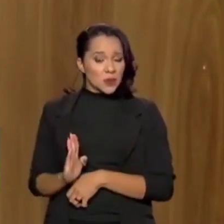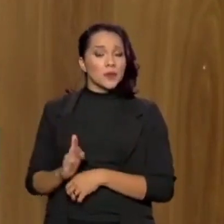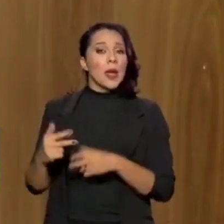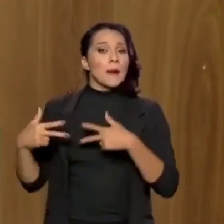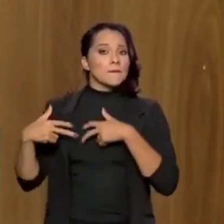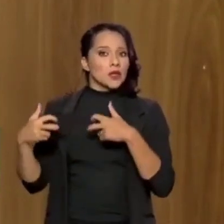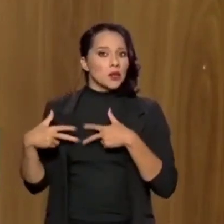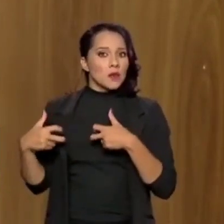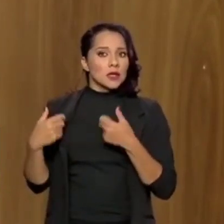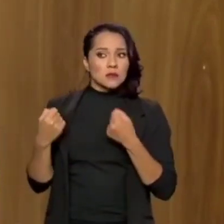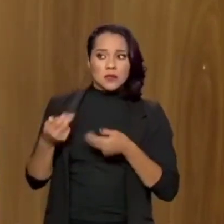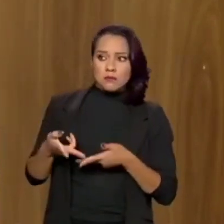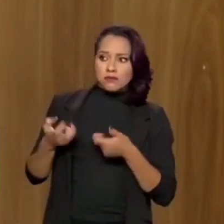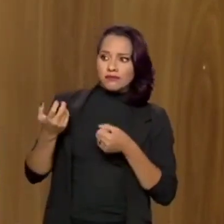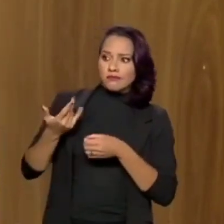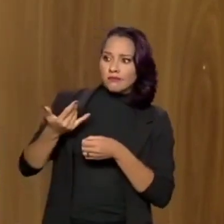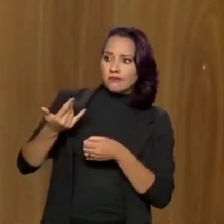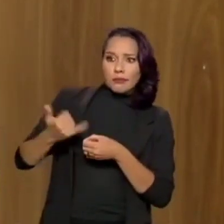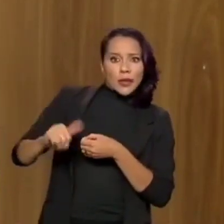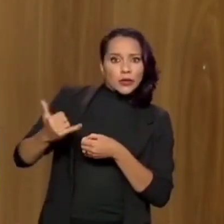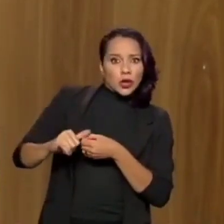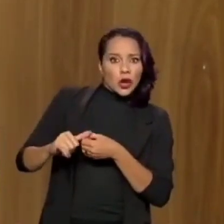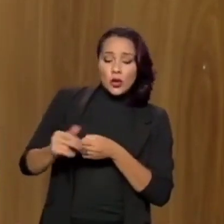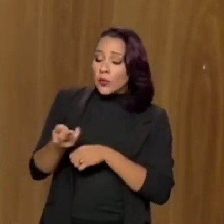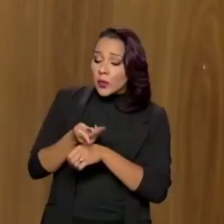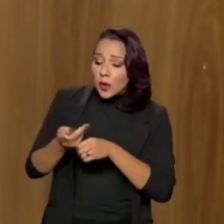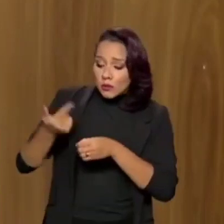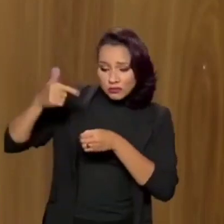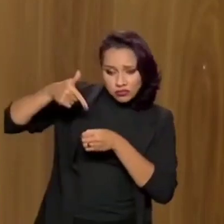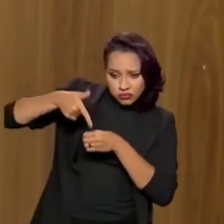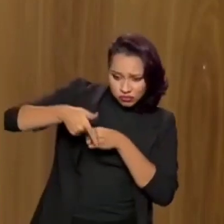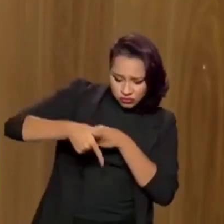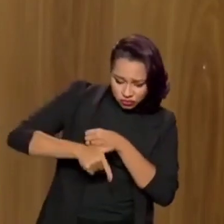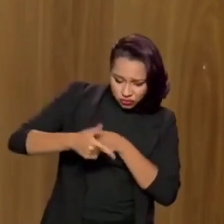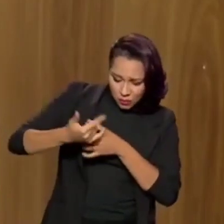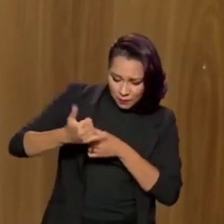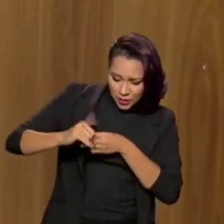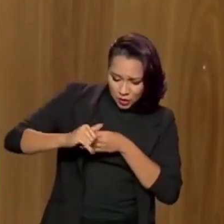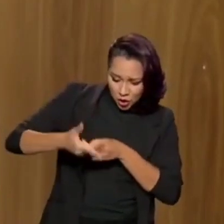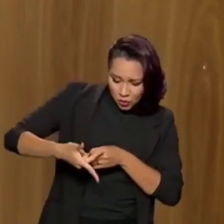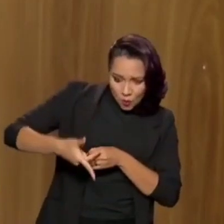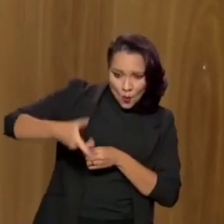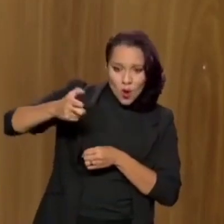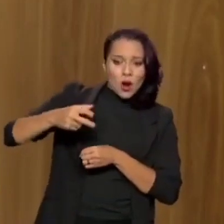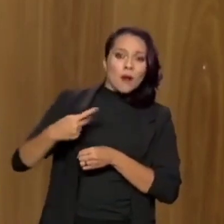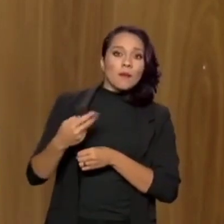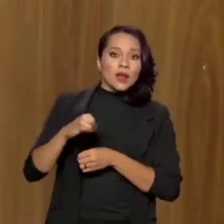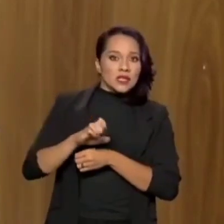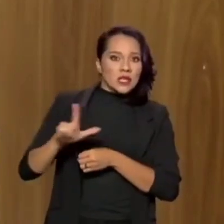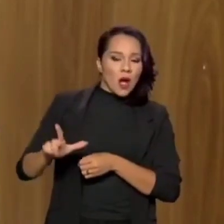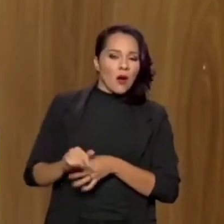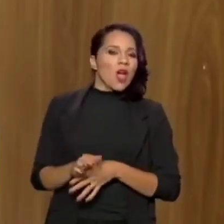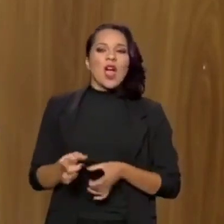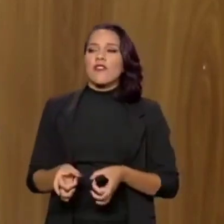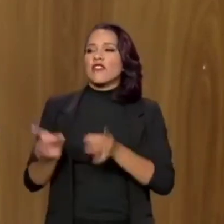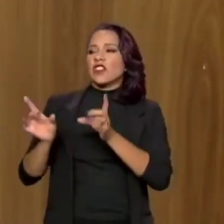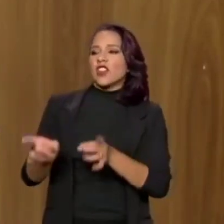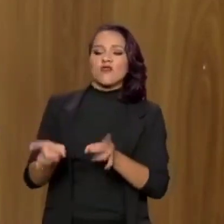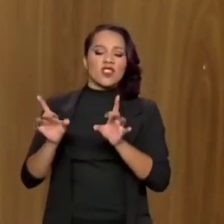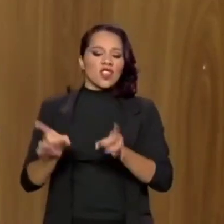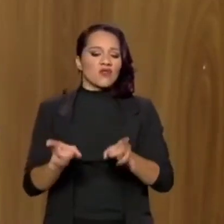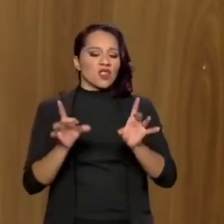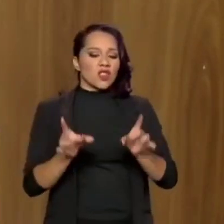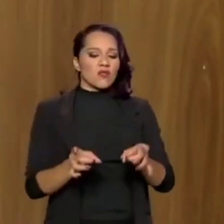Petrobras tem que achar petróleo, ela tem que mergulhar e pegar o petróleo que está lá no fundo do mar, lá no pré-sal. Ela não tem que ficar vendendo espelhinho,